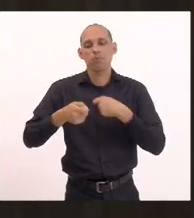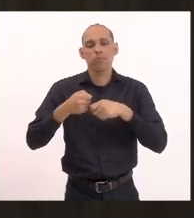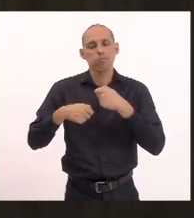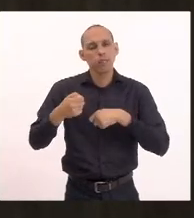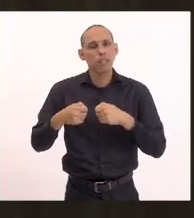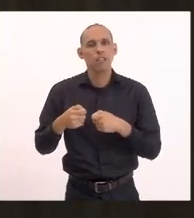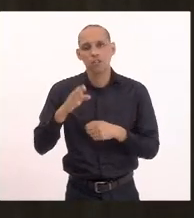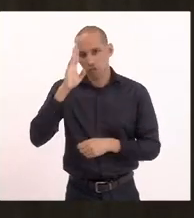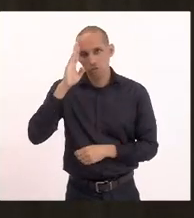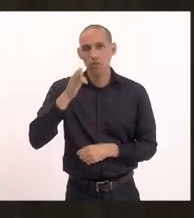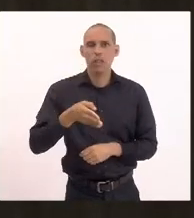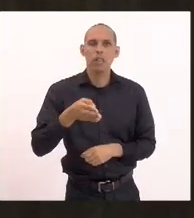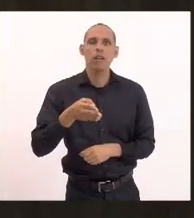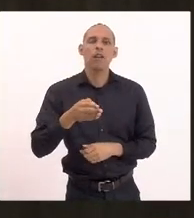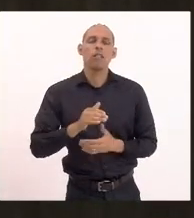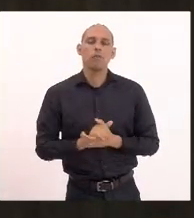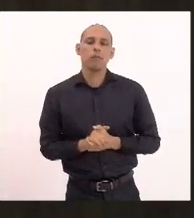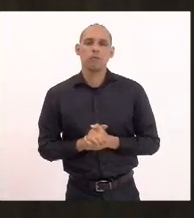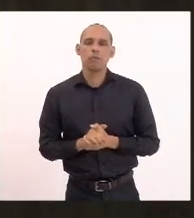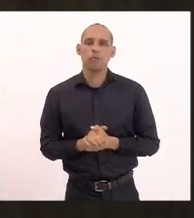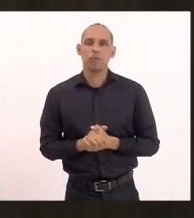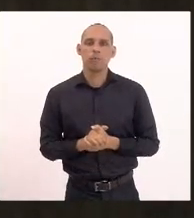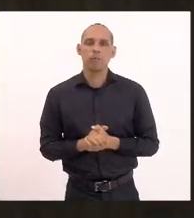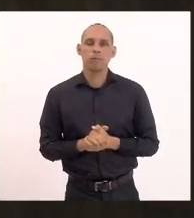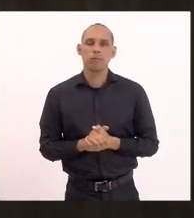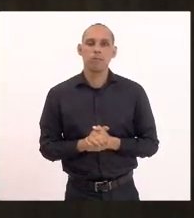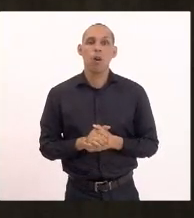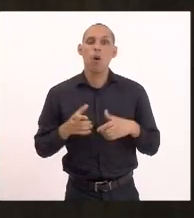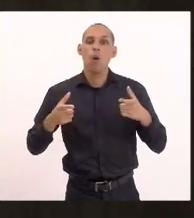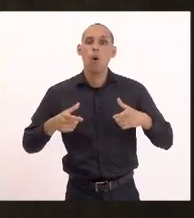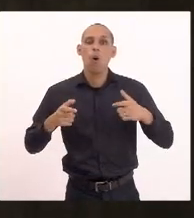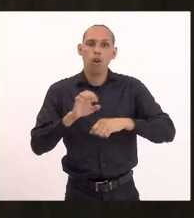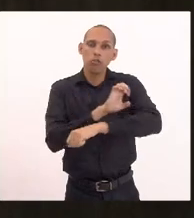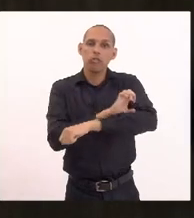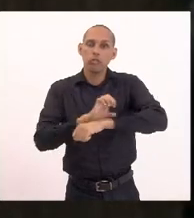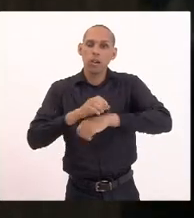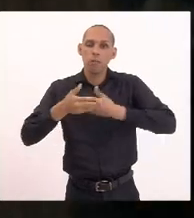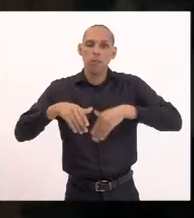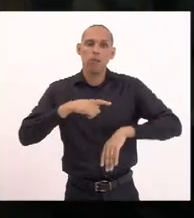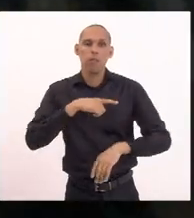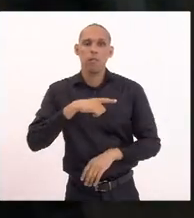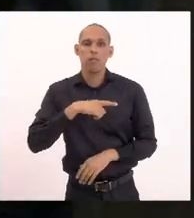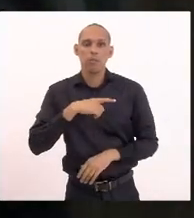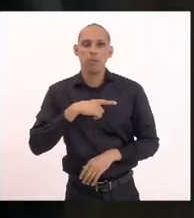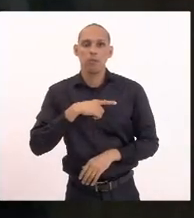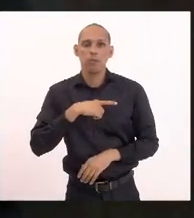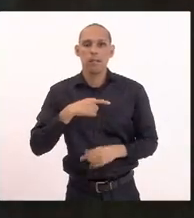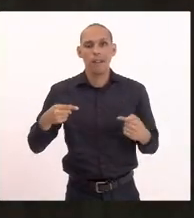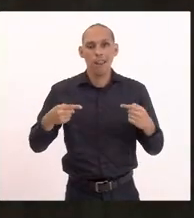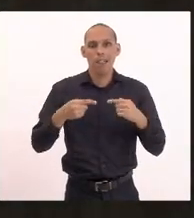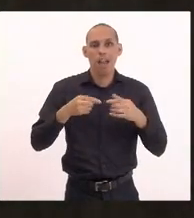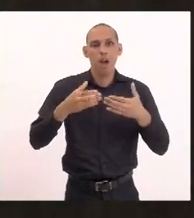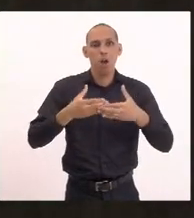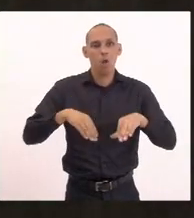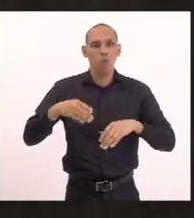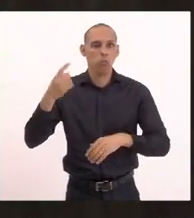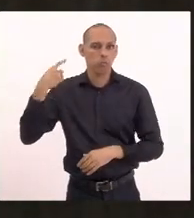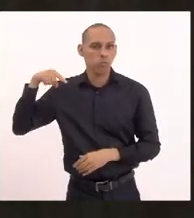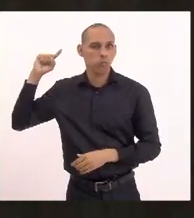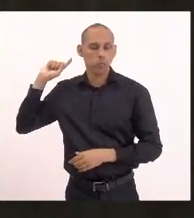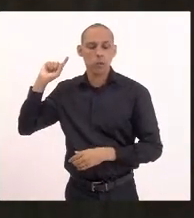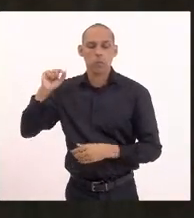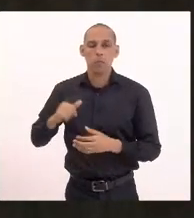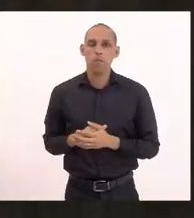e fundacional, em que tiver cumprindo estágio probatório, em função do concurso público anterior.